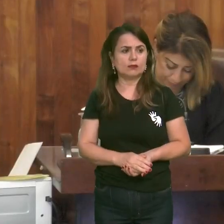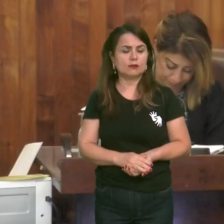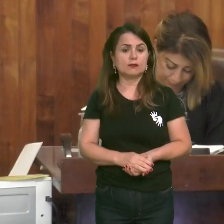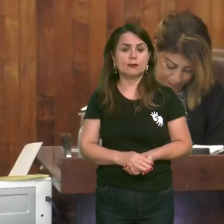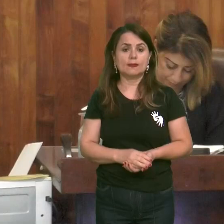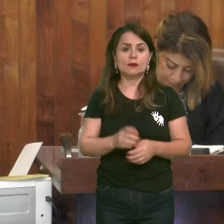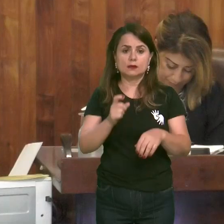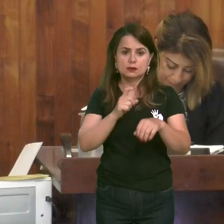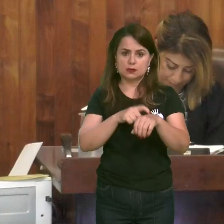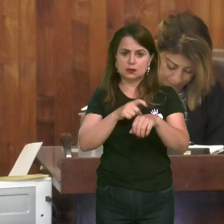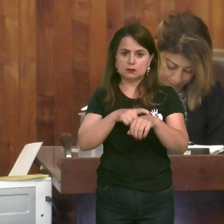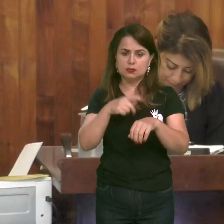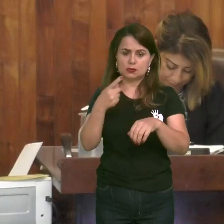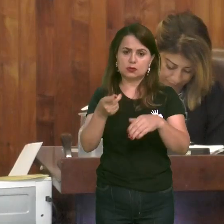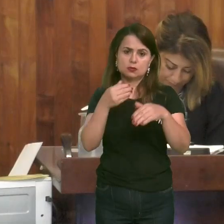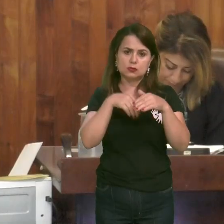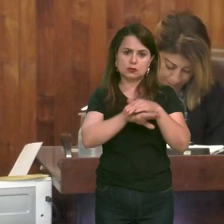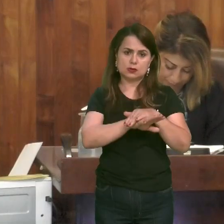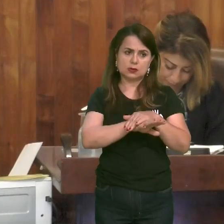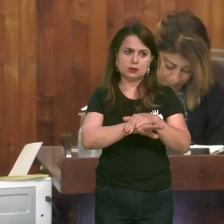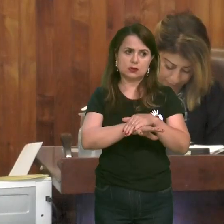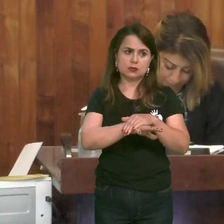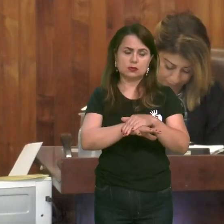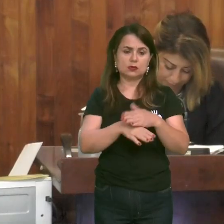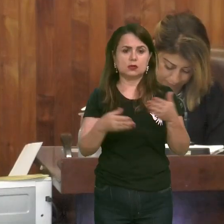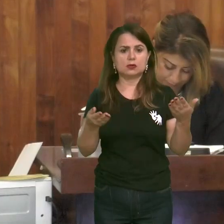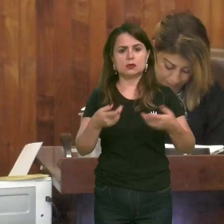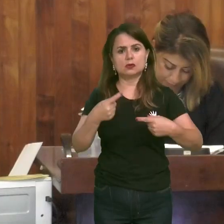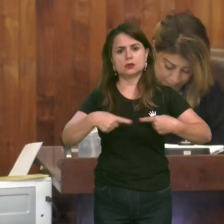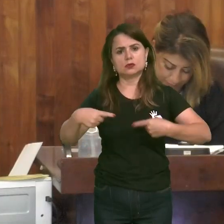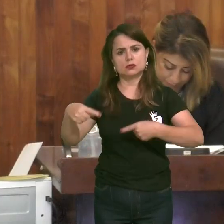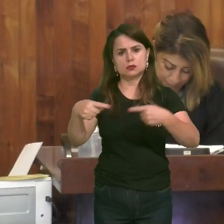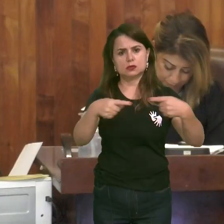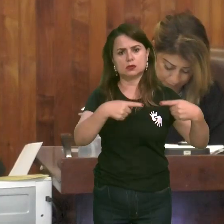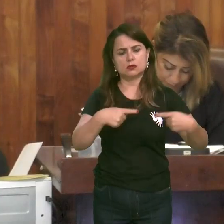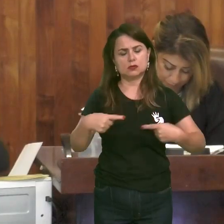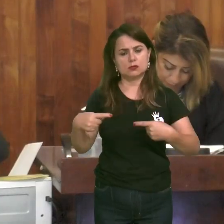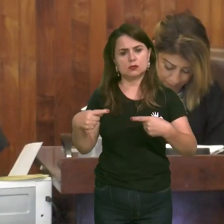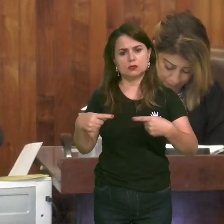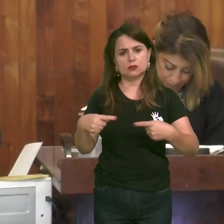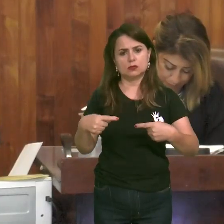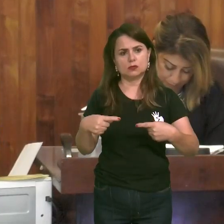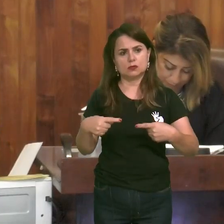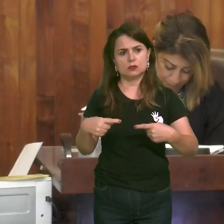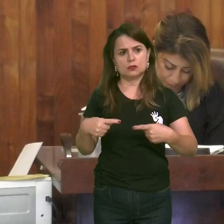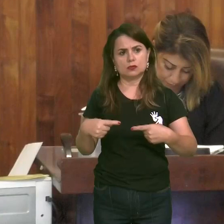tempo de vossa excelência será reservado Continua em discussão o